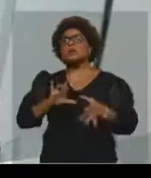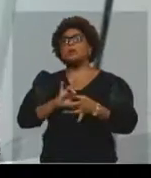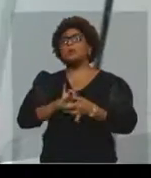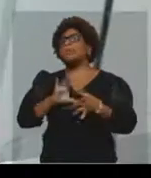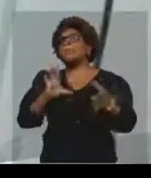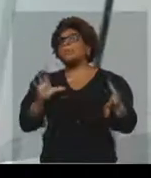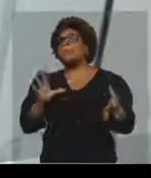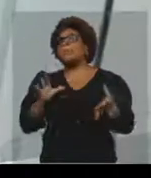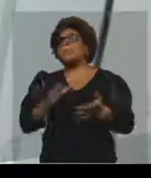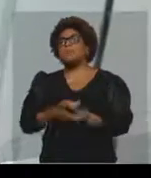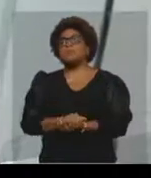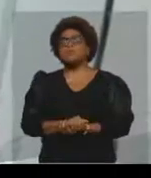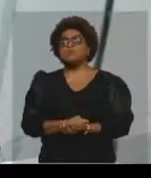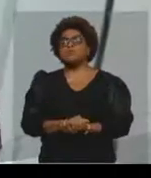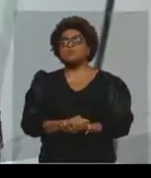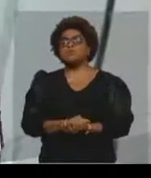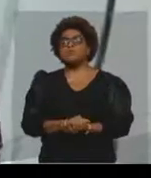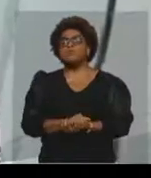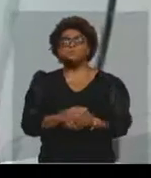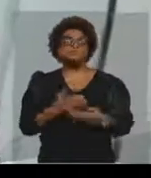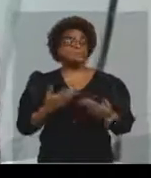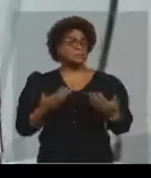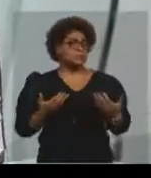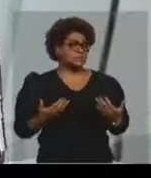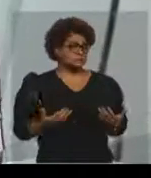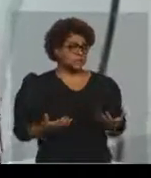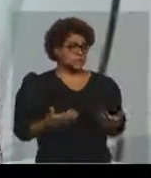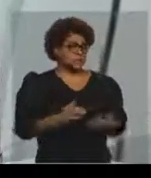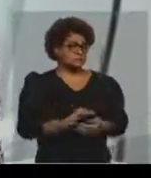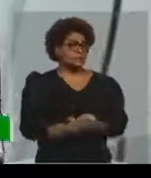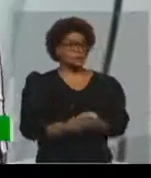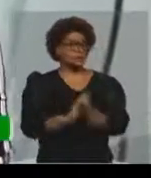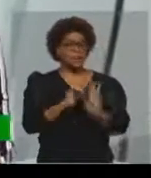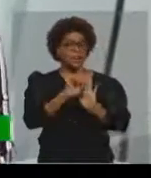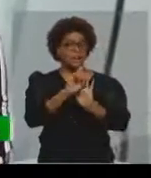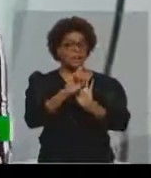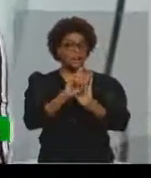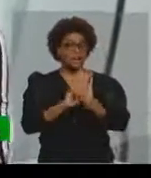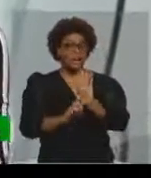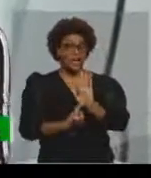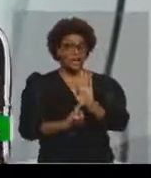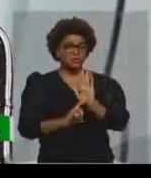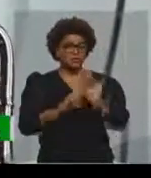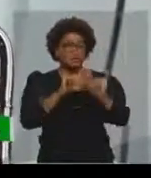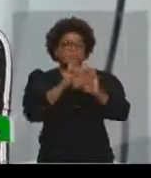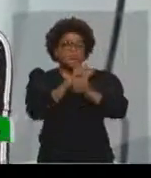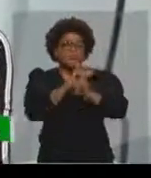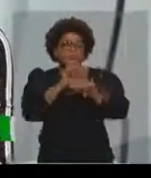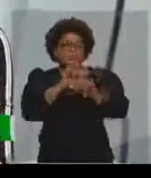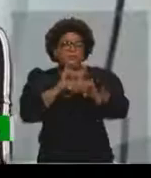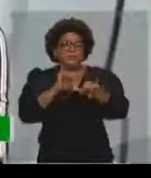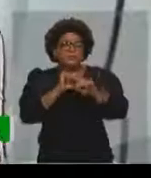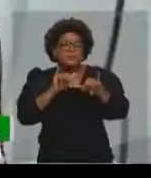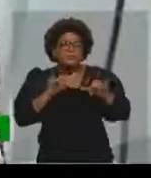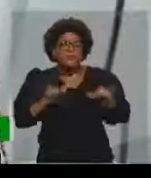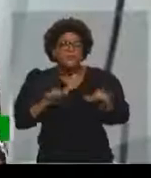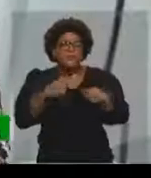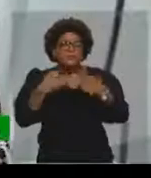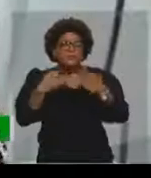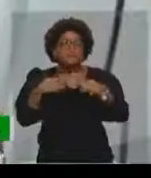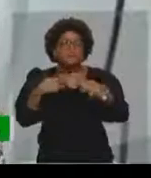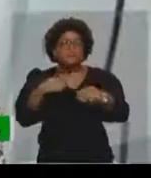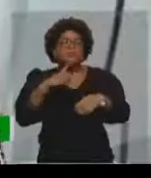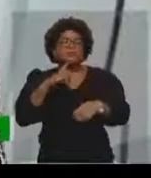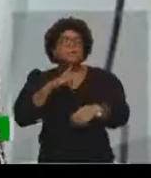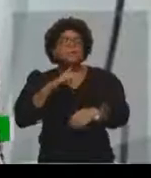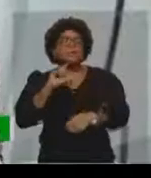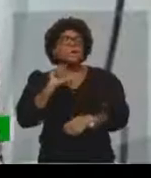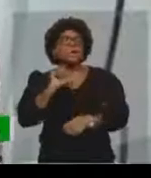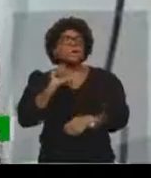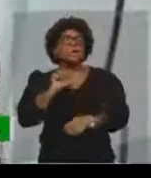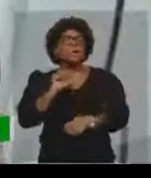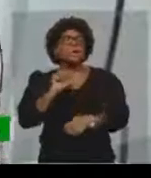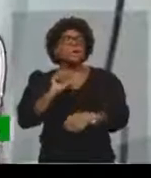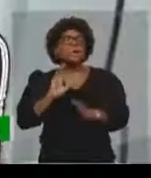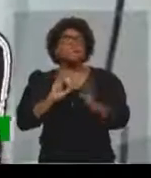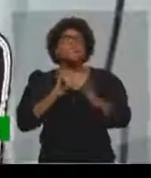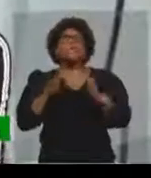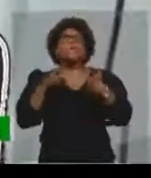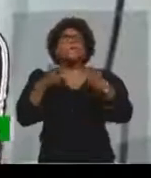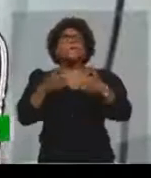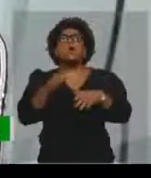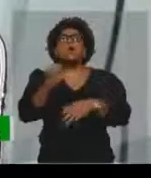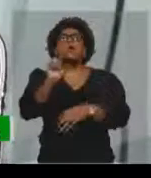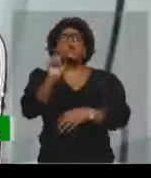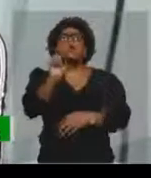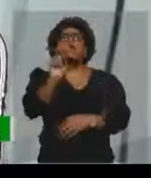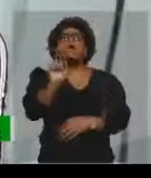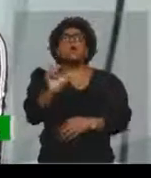O texto publicitário, ele tem que ter uma sintonia com esse consumidor, né? Porque ele quer convencer,